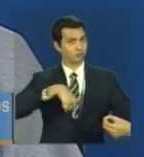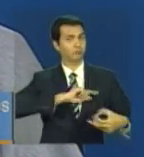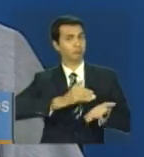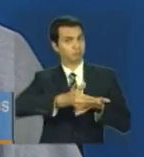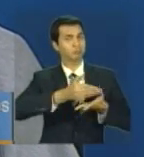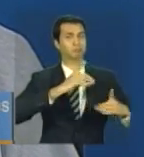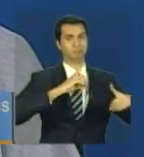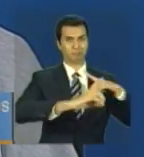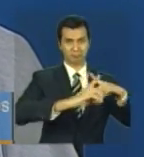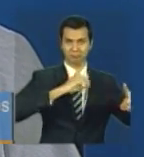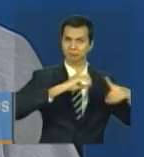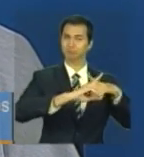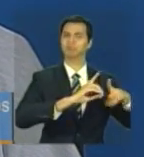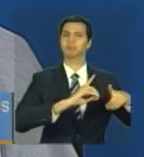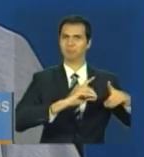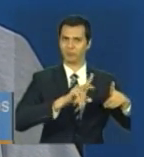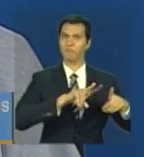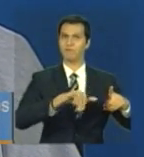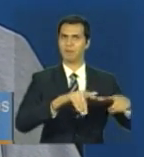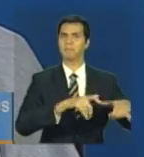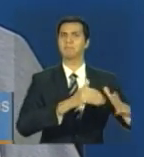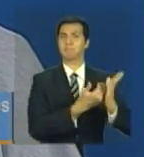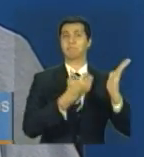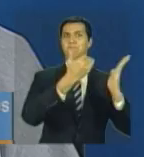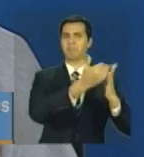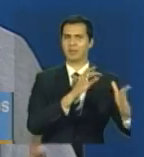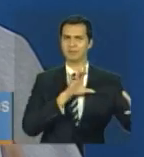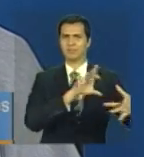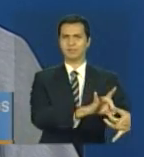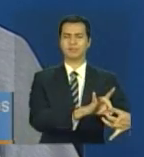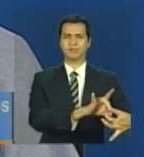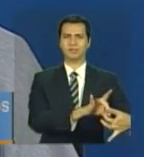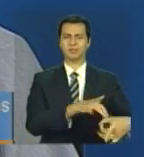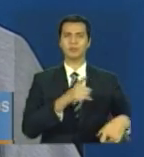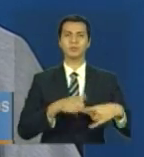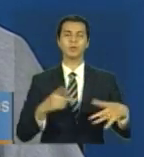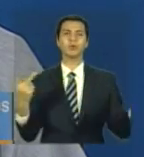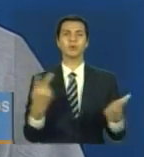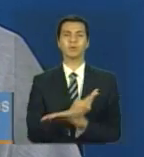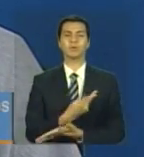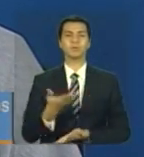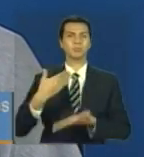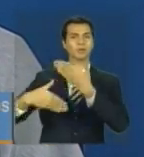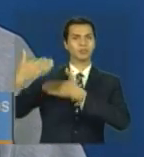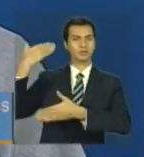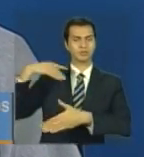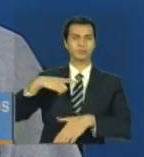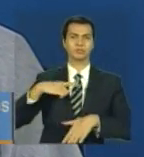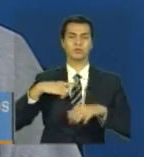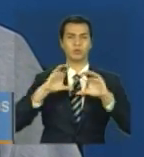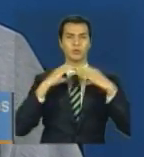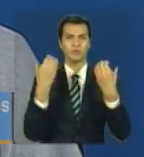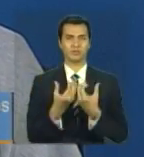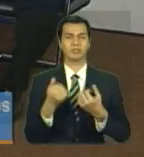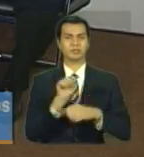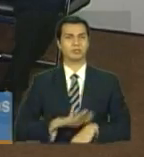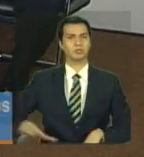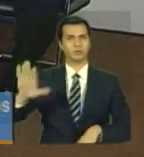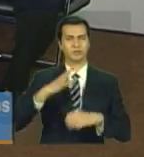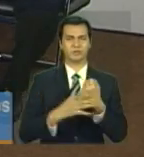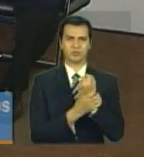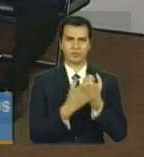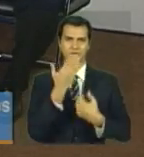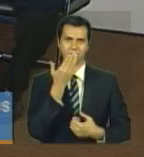gente está ampliando, né, por conta da que ocorreu na Conferência Nacional de Segurança Alimentar. Bom, só para